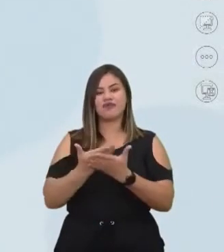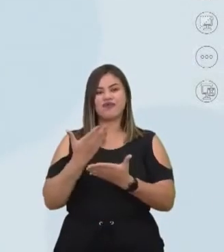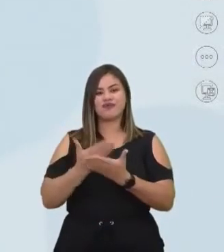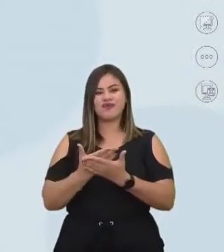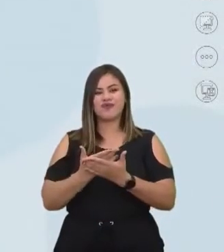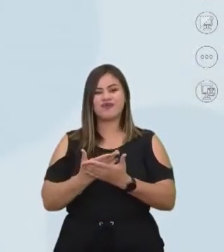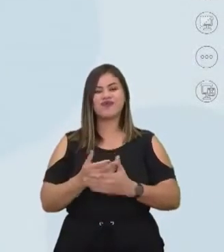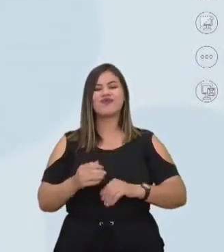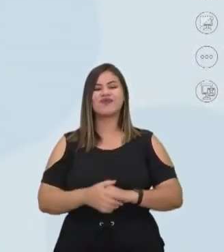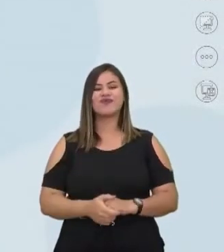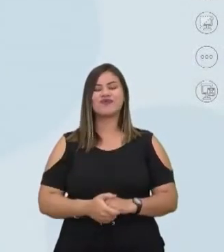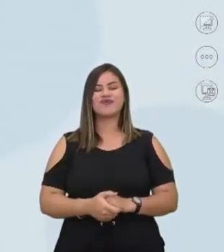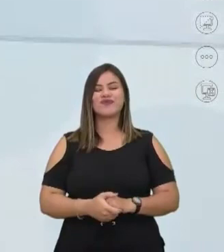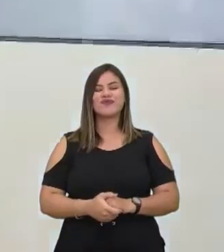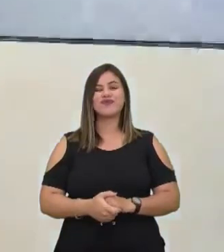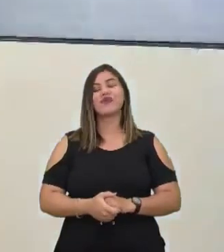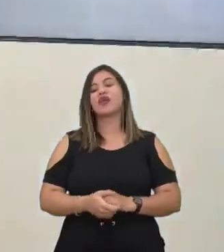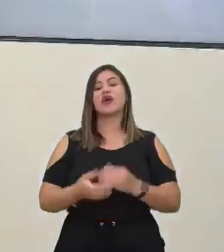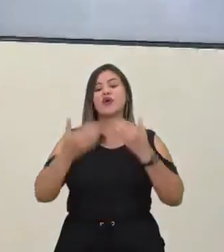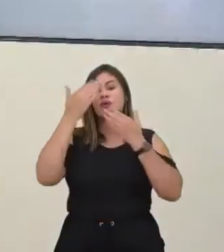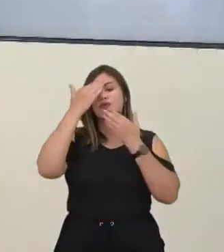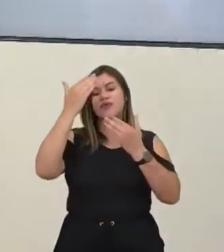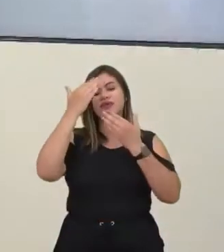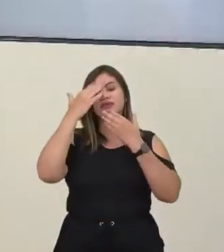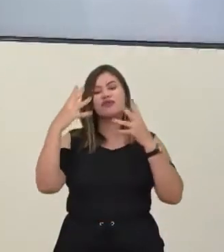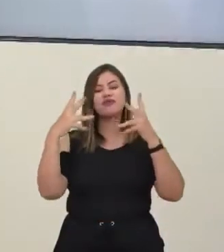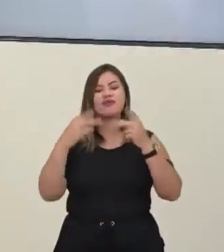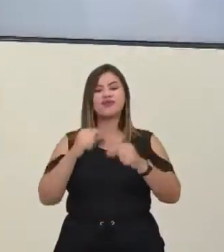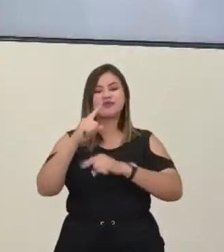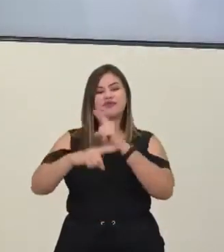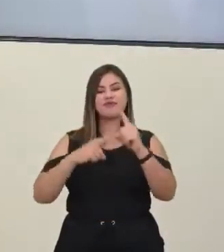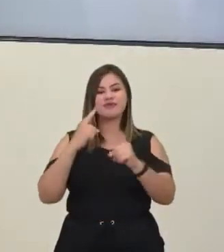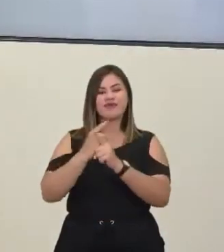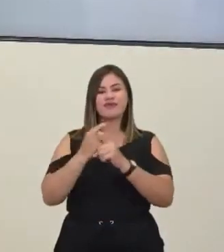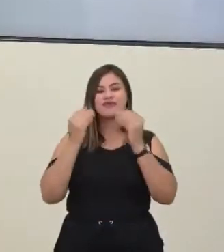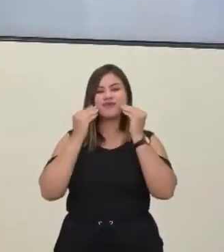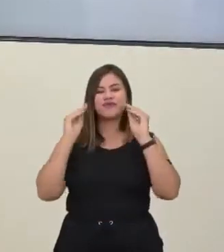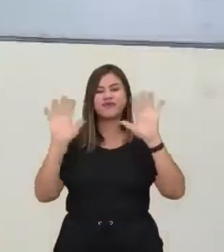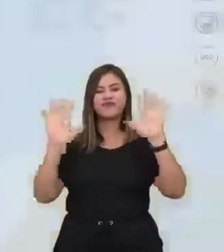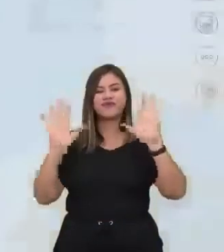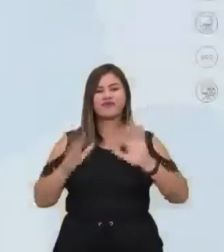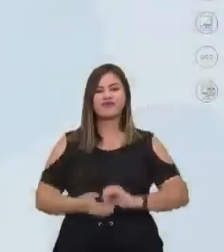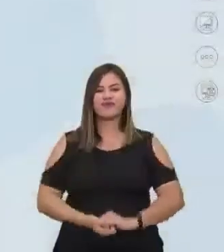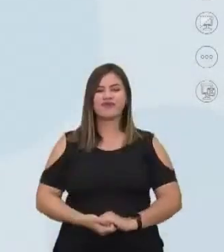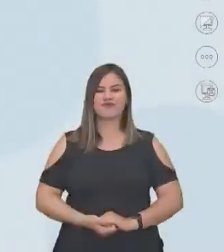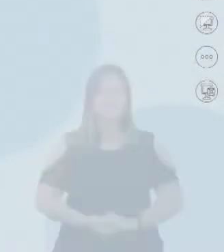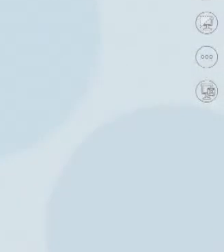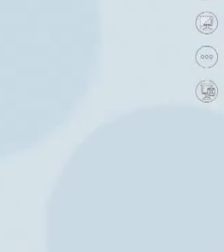tá? Gente, muito obrigada a todos vocês. A gente se vê numa próxima aula. Tchau, tchau.